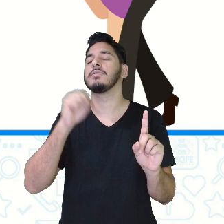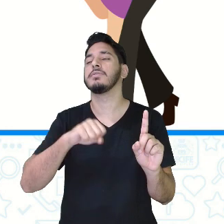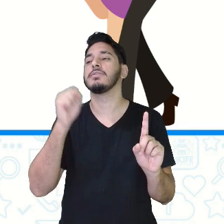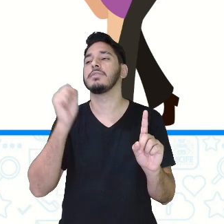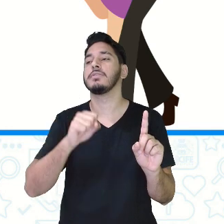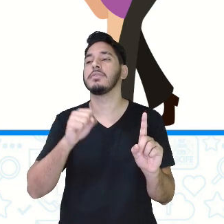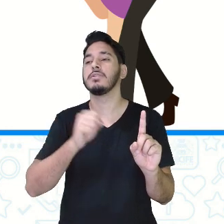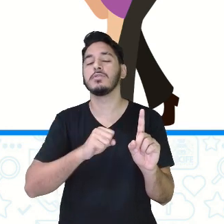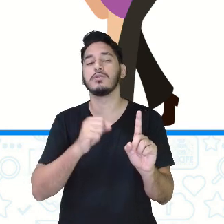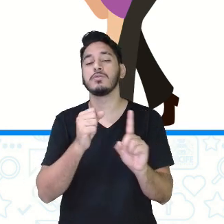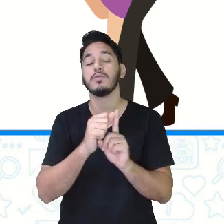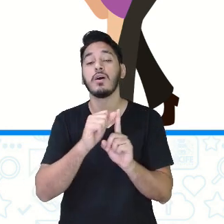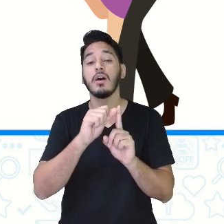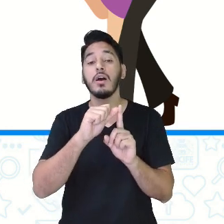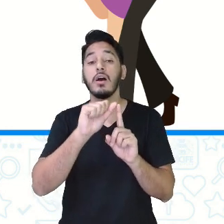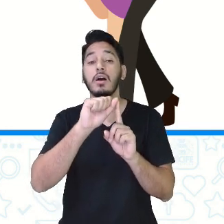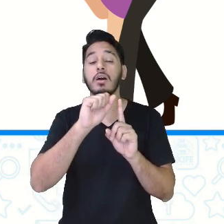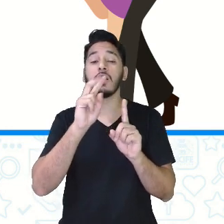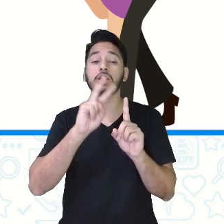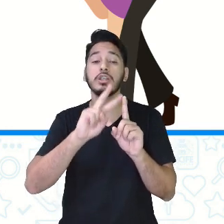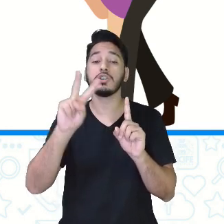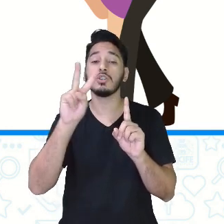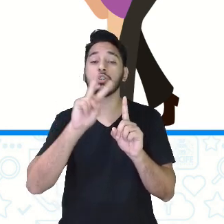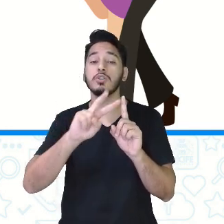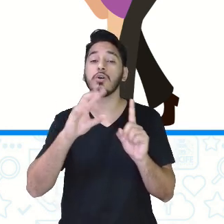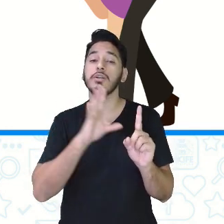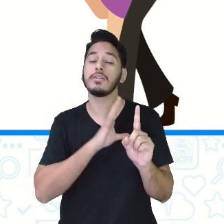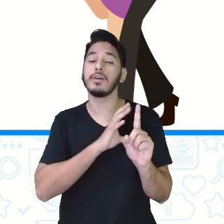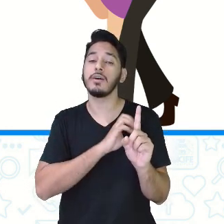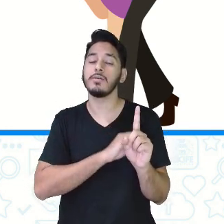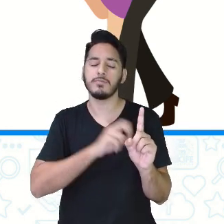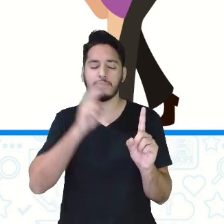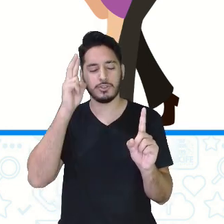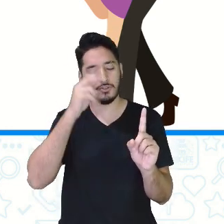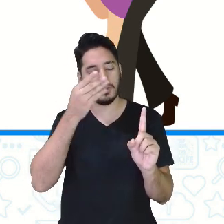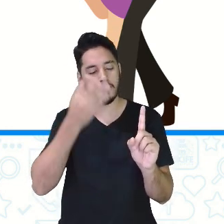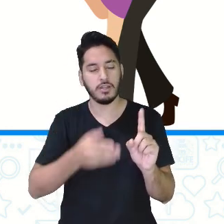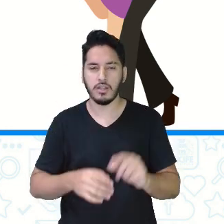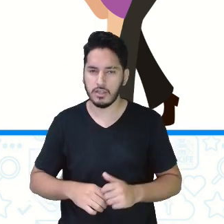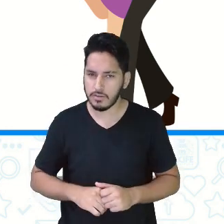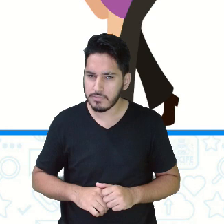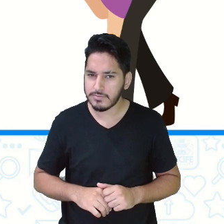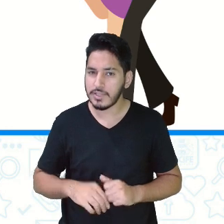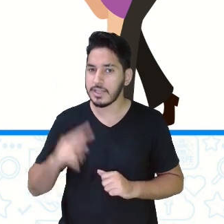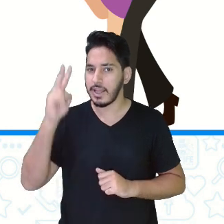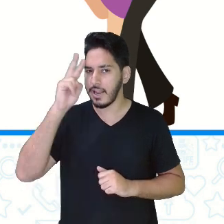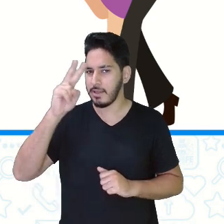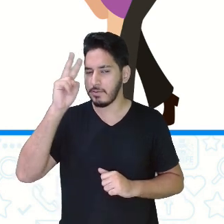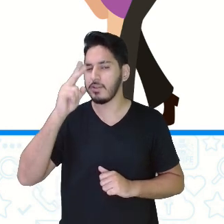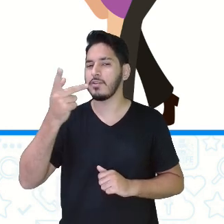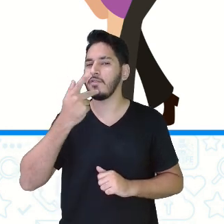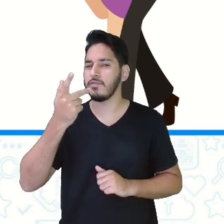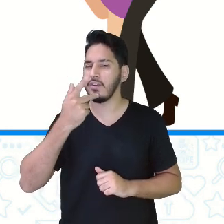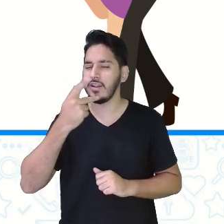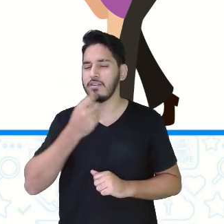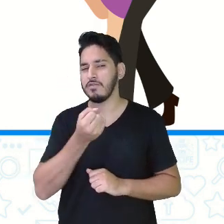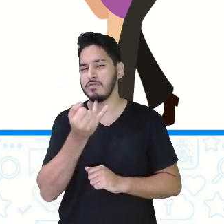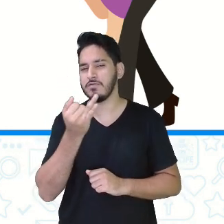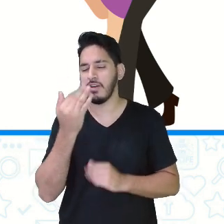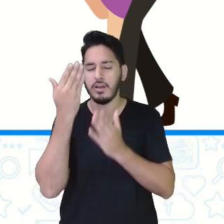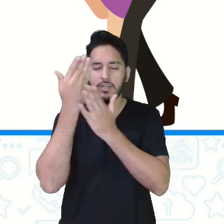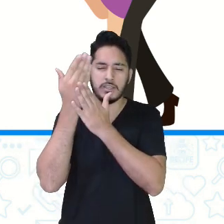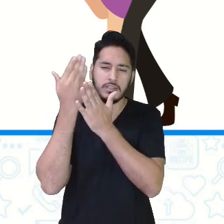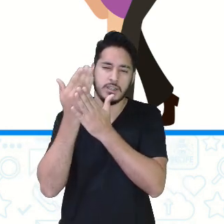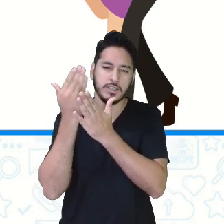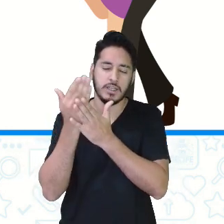sua incrível história de amor. Quinto ano, estão lembrados que eu falei aqui em várias aulas que